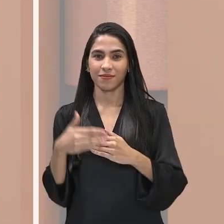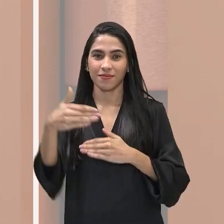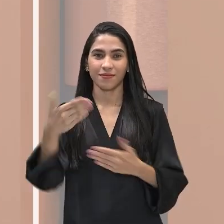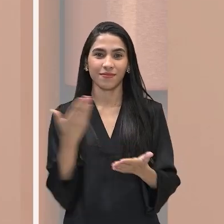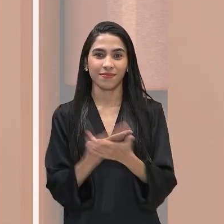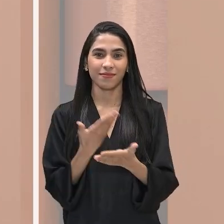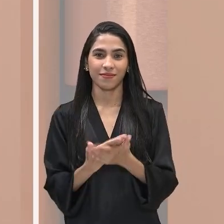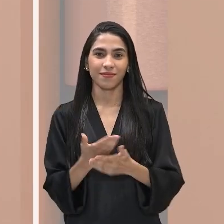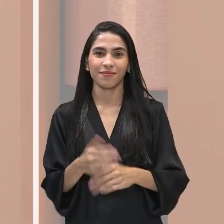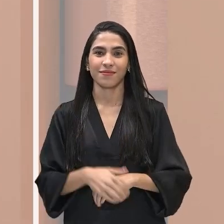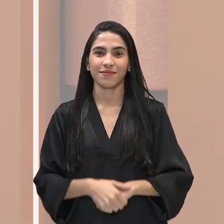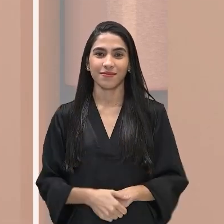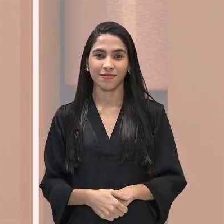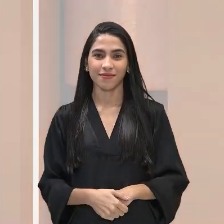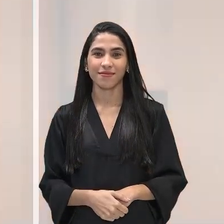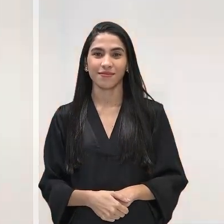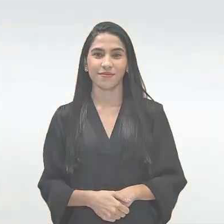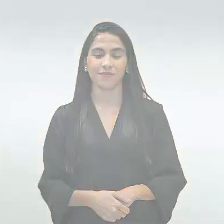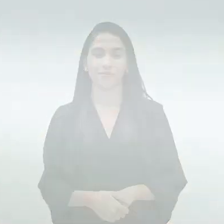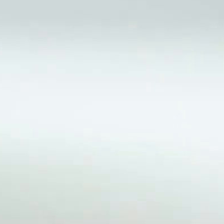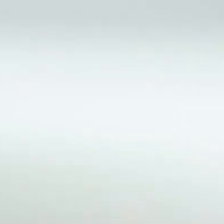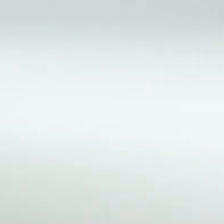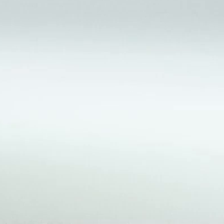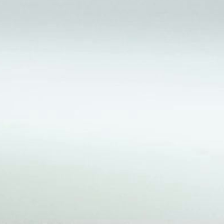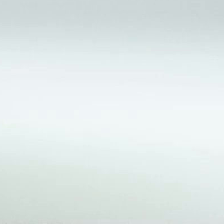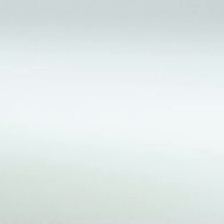à nossa revisão.